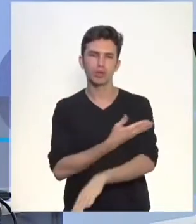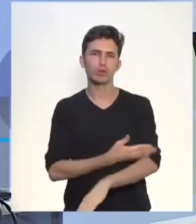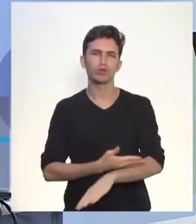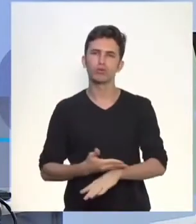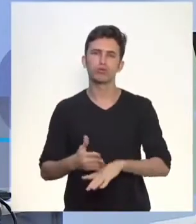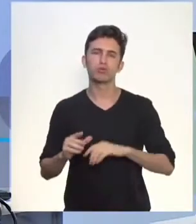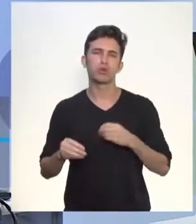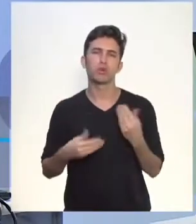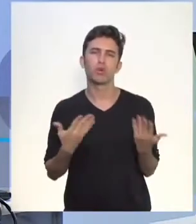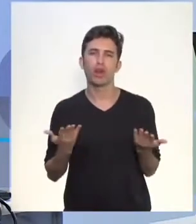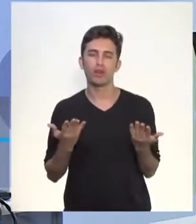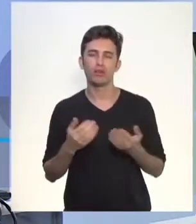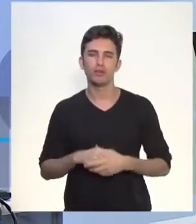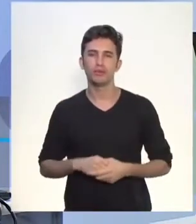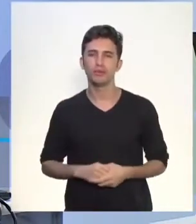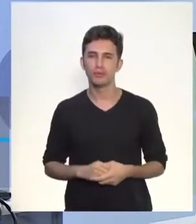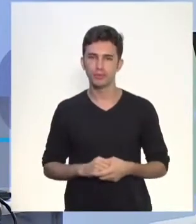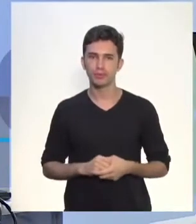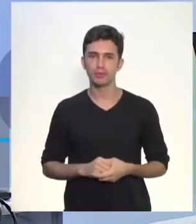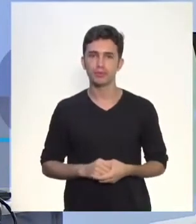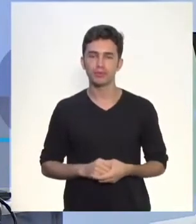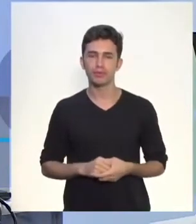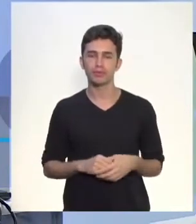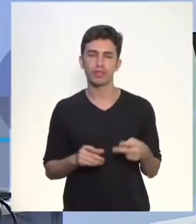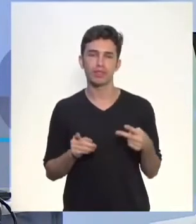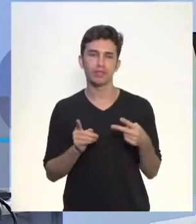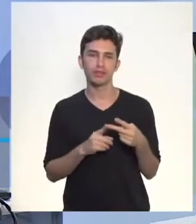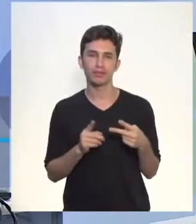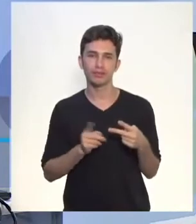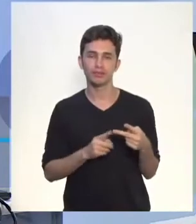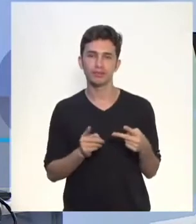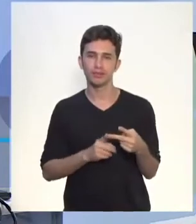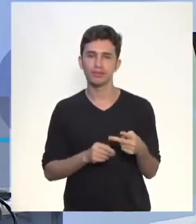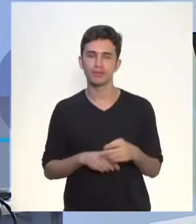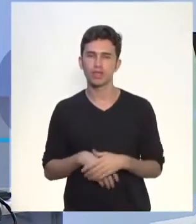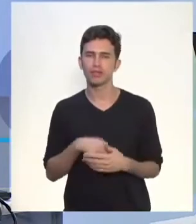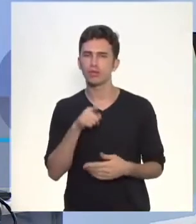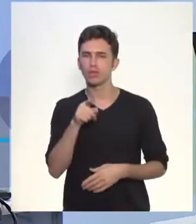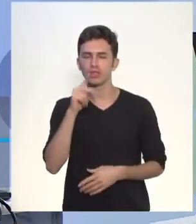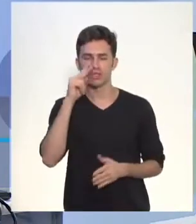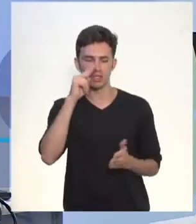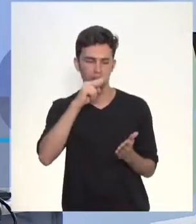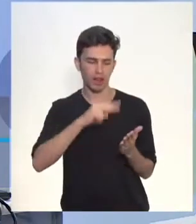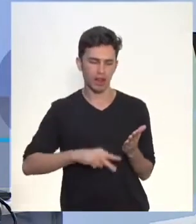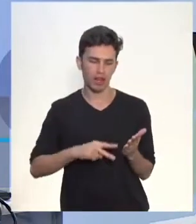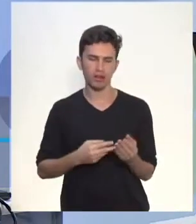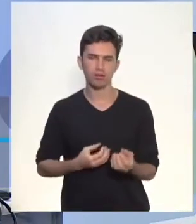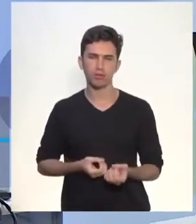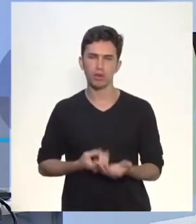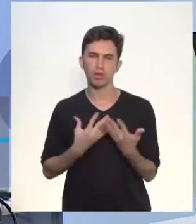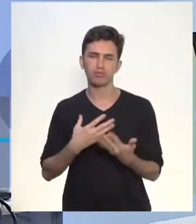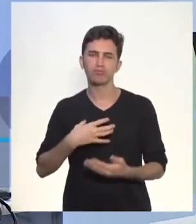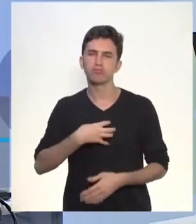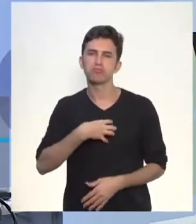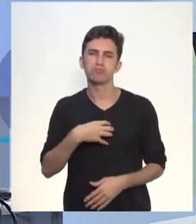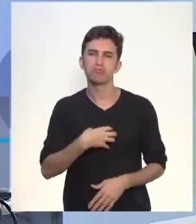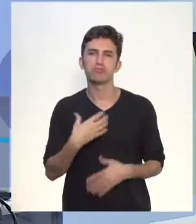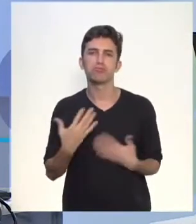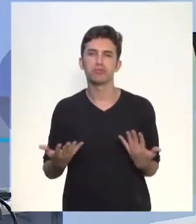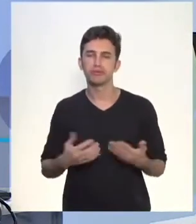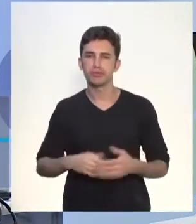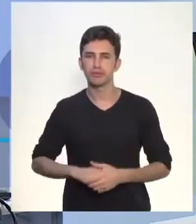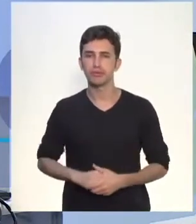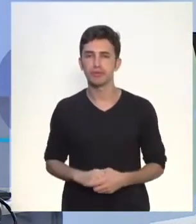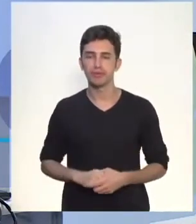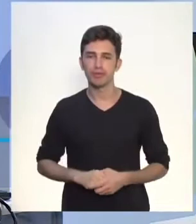que geralmente são abordados nos poemas, né? E a segunda pergunta é que sensações a leitura do poema podem nos causar. Ou